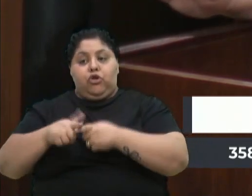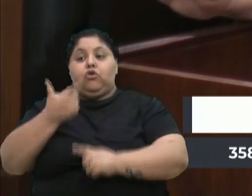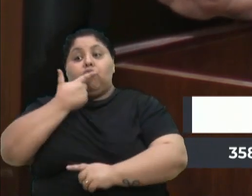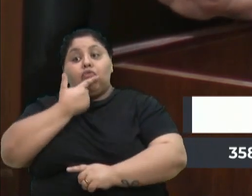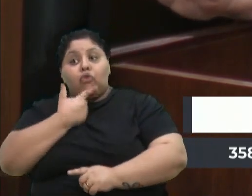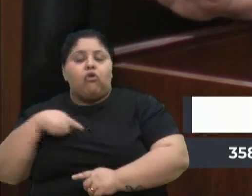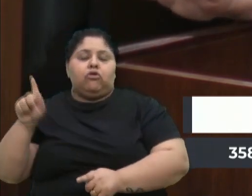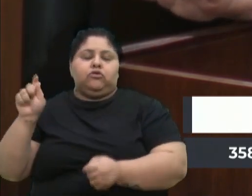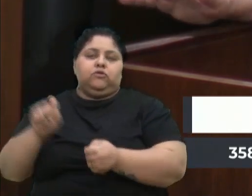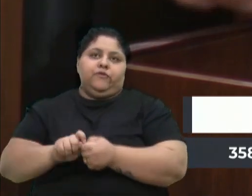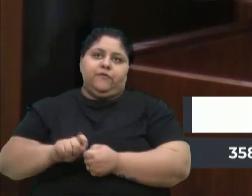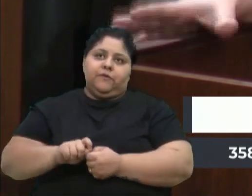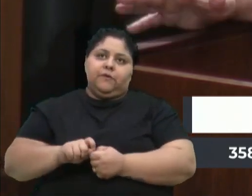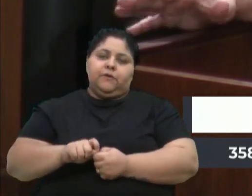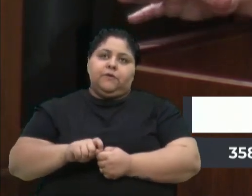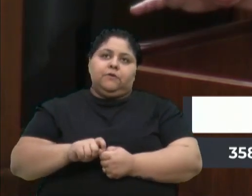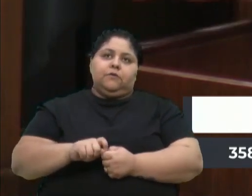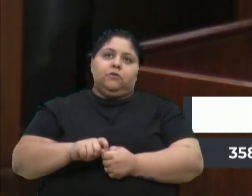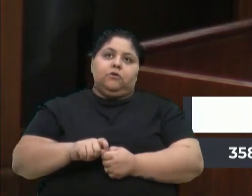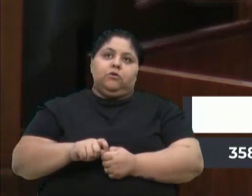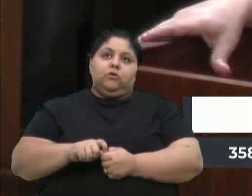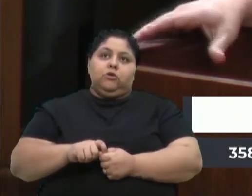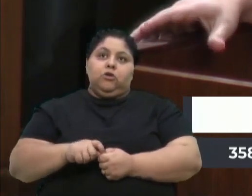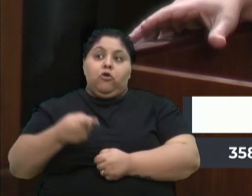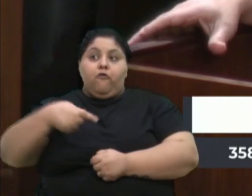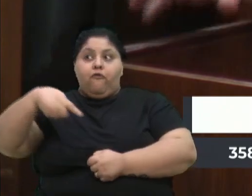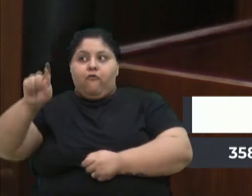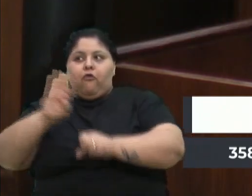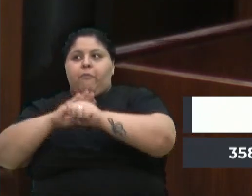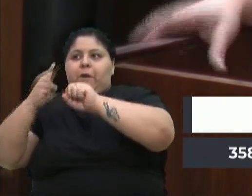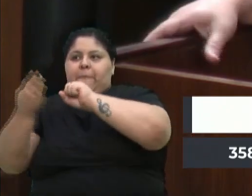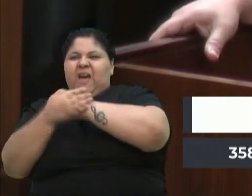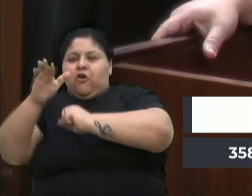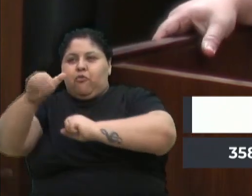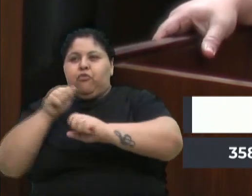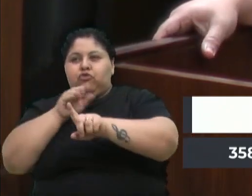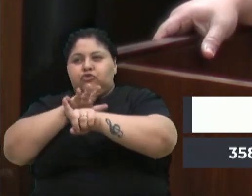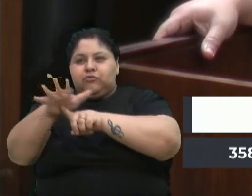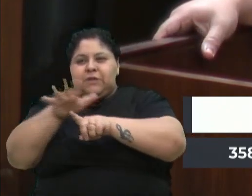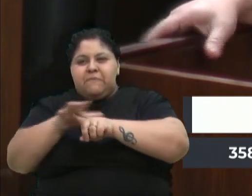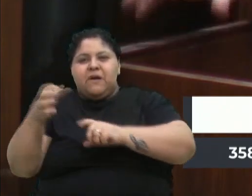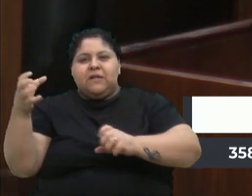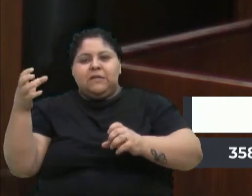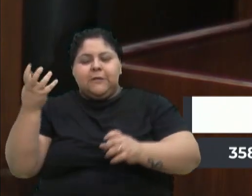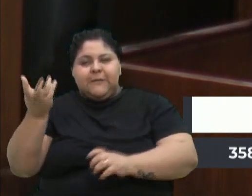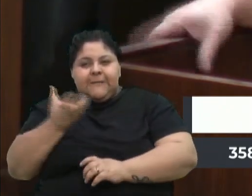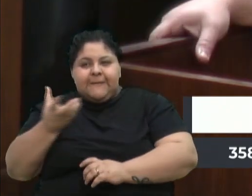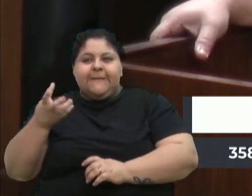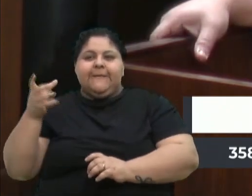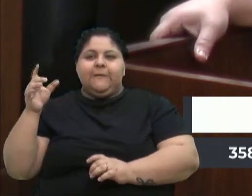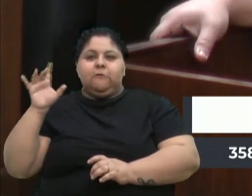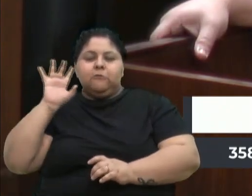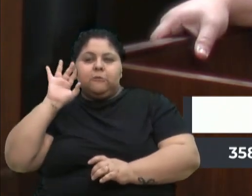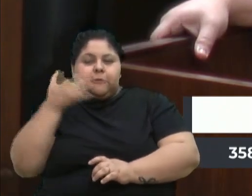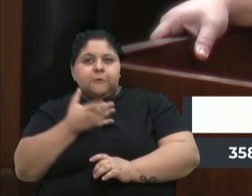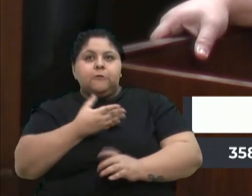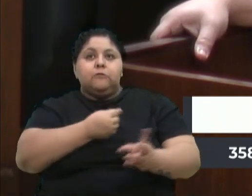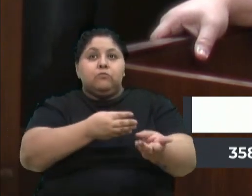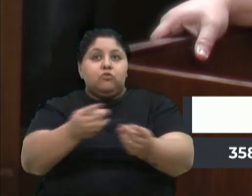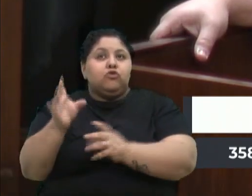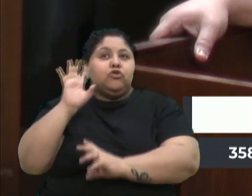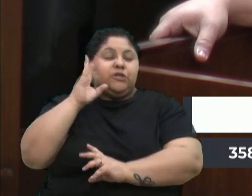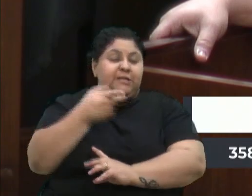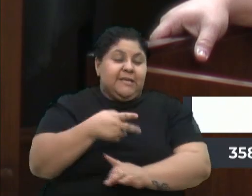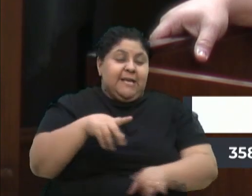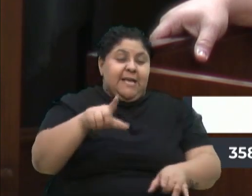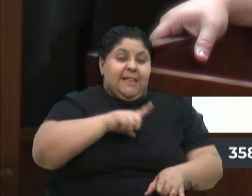faço. Vou para bairro, busco demanda, tento resolver. Muitas que são resolvidas, às vezes tem os